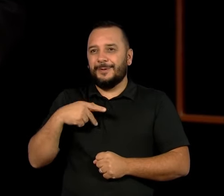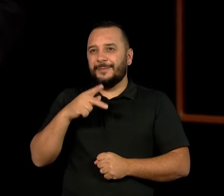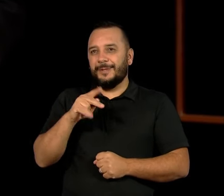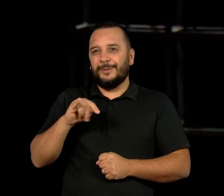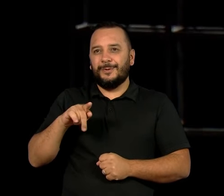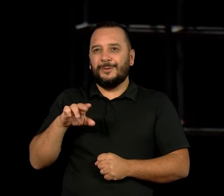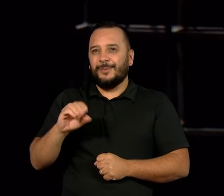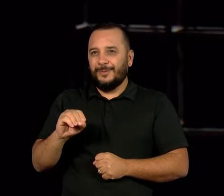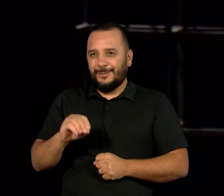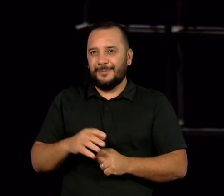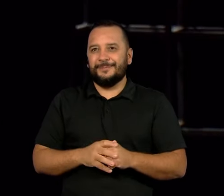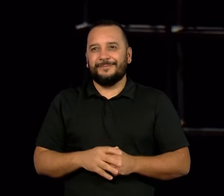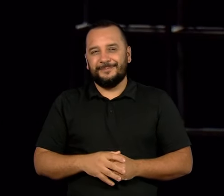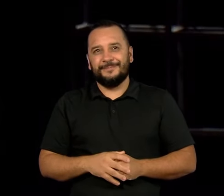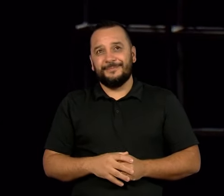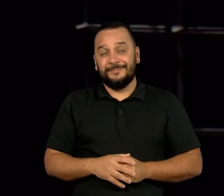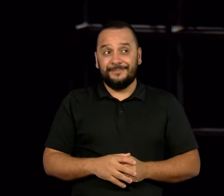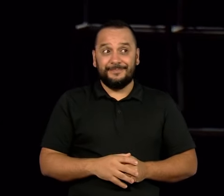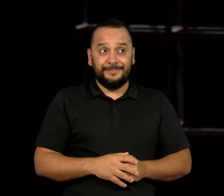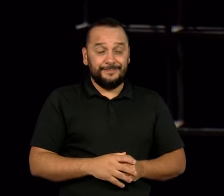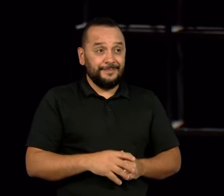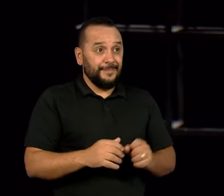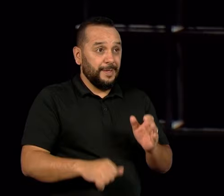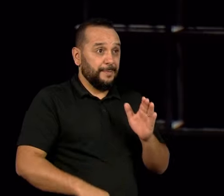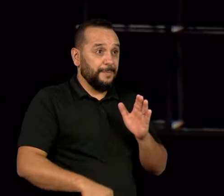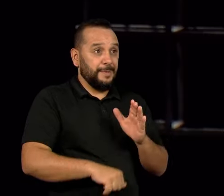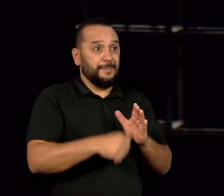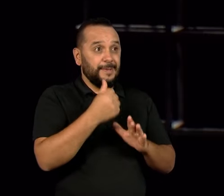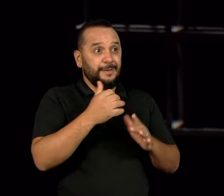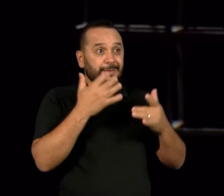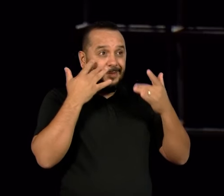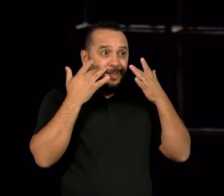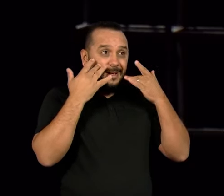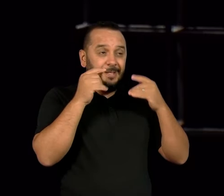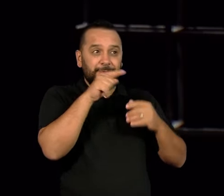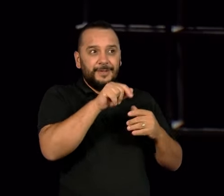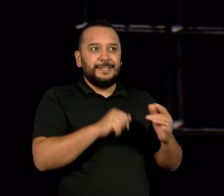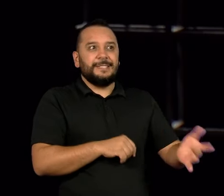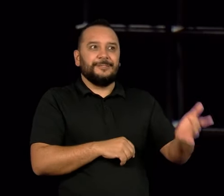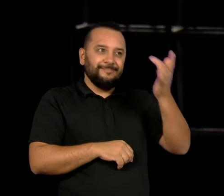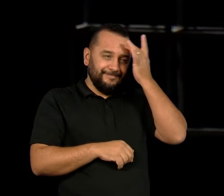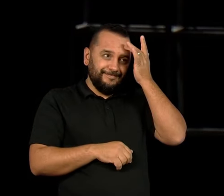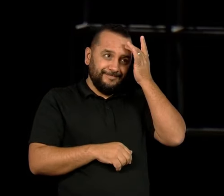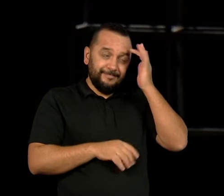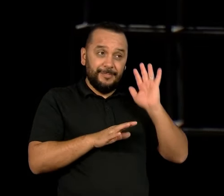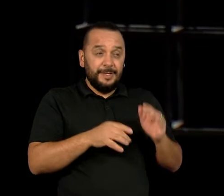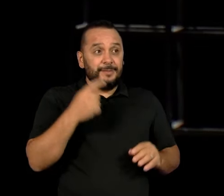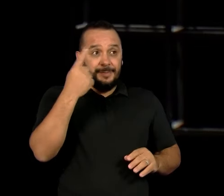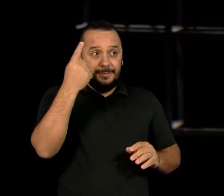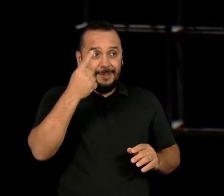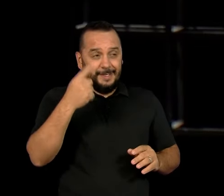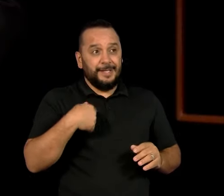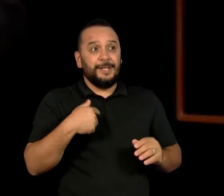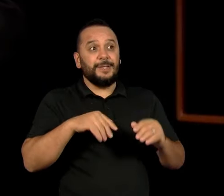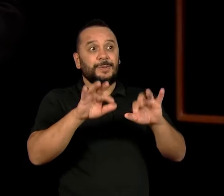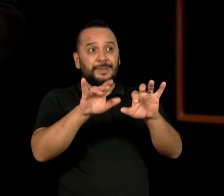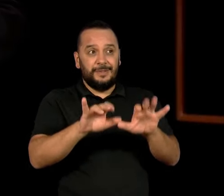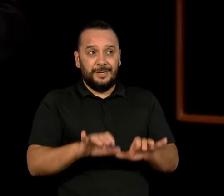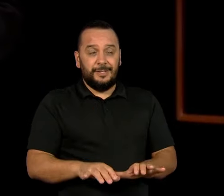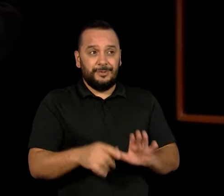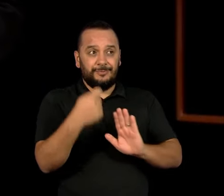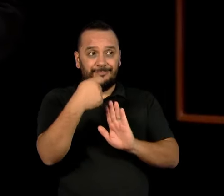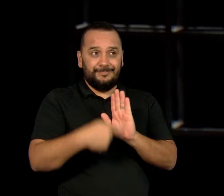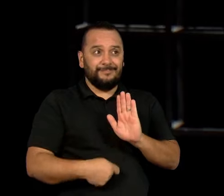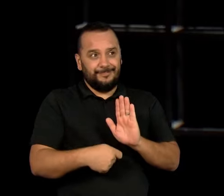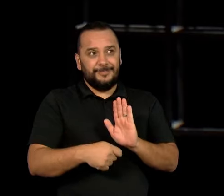Gontijo. Bom, Tiago, dizem que a primeira peça ninguém esquece, mas o primeiro texto também não. A